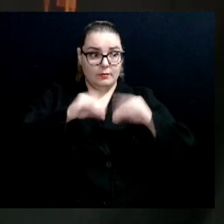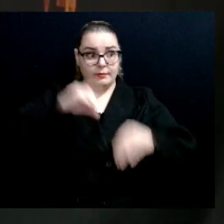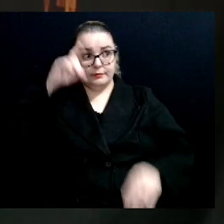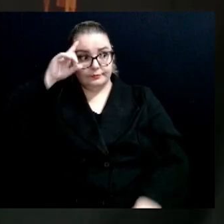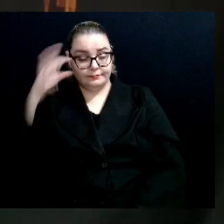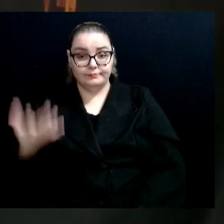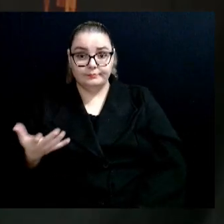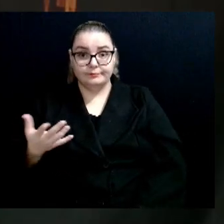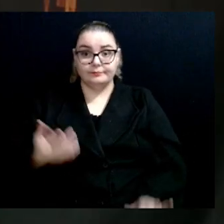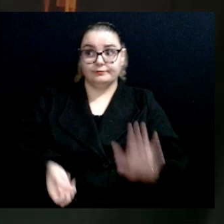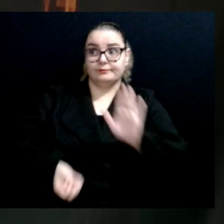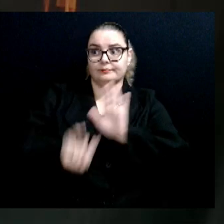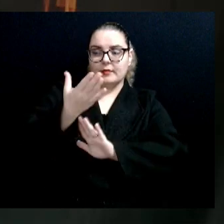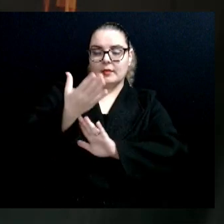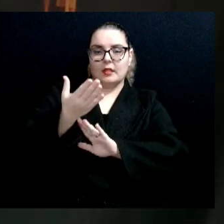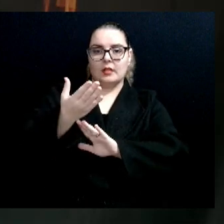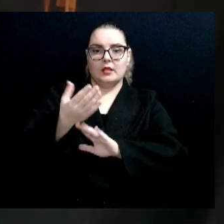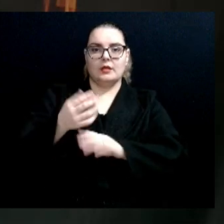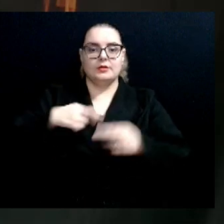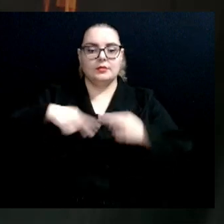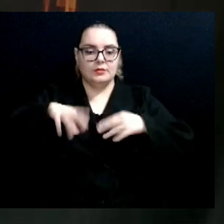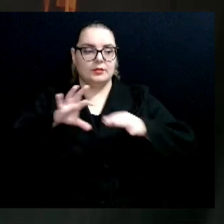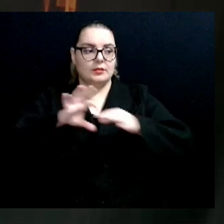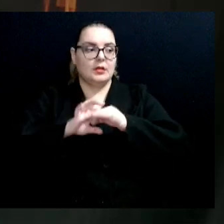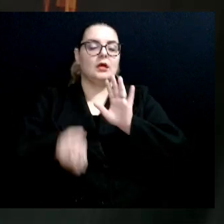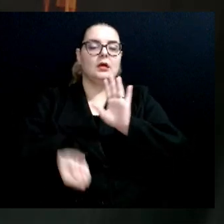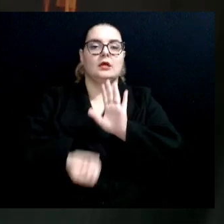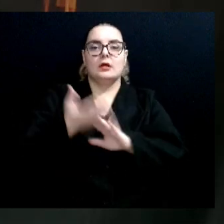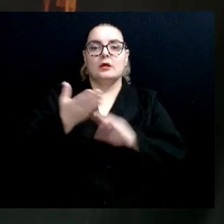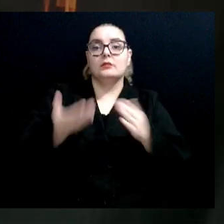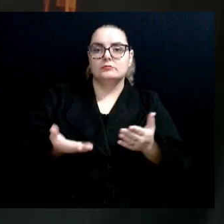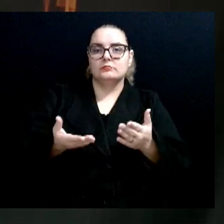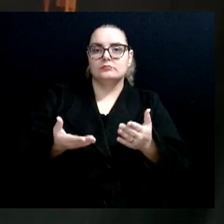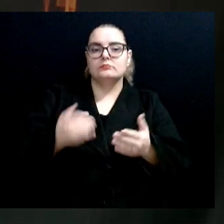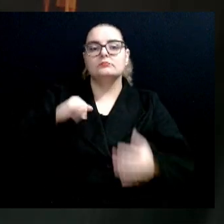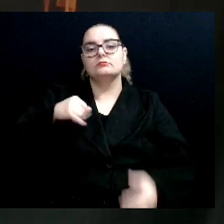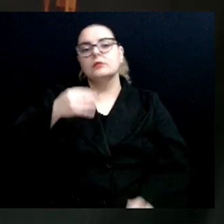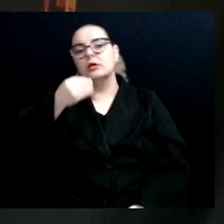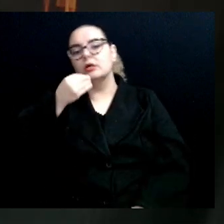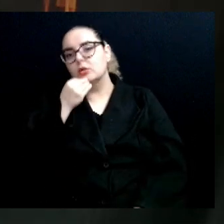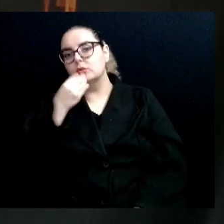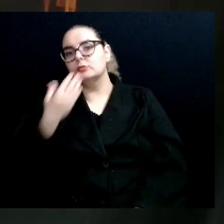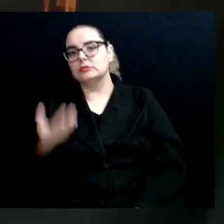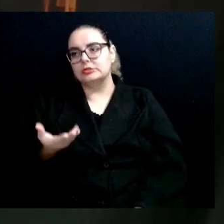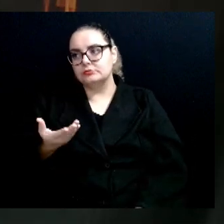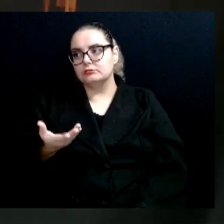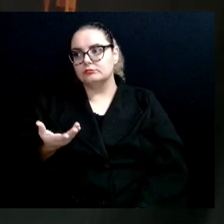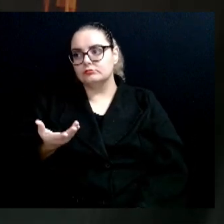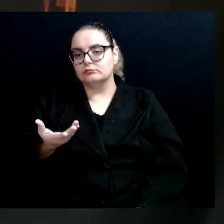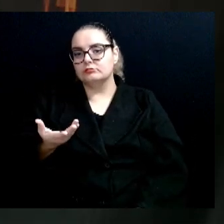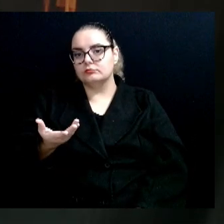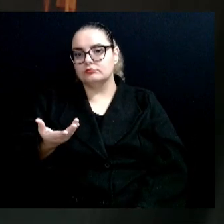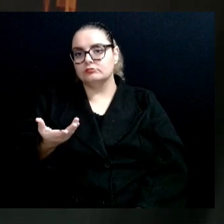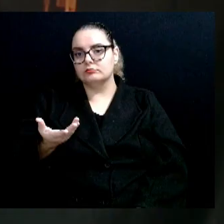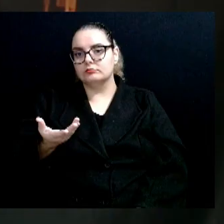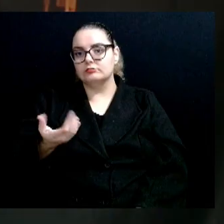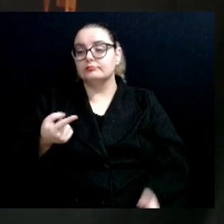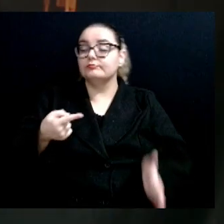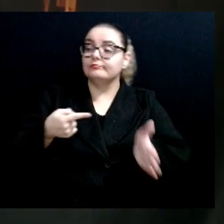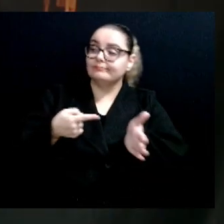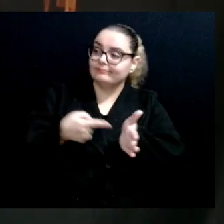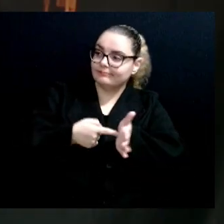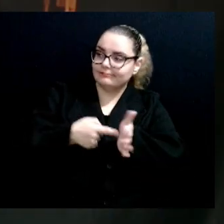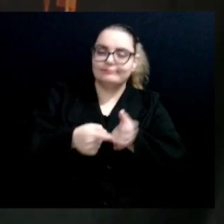de vínculo, nasce aí uma oportunidade de uma denúncia. Exatamente.